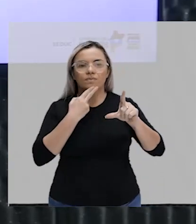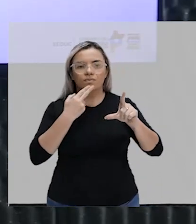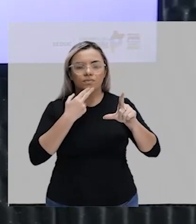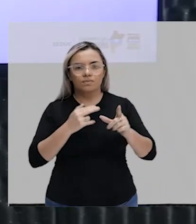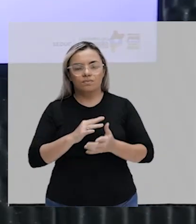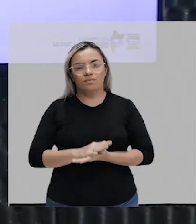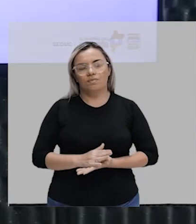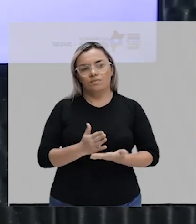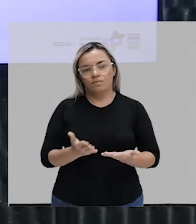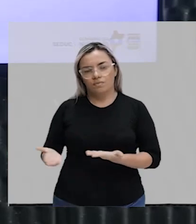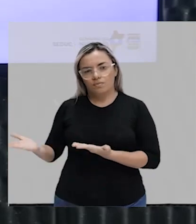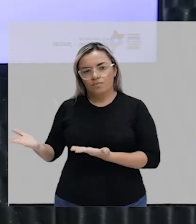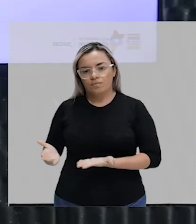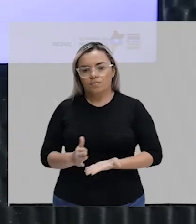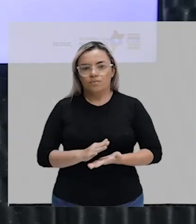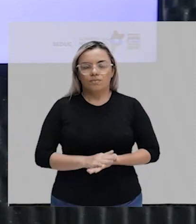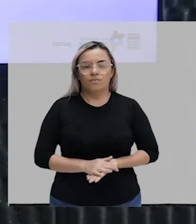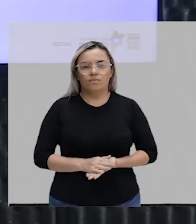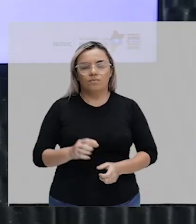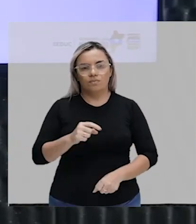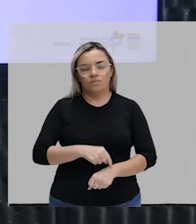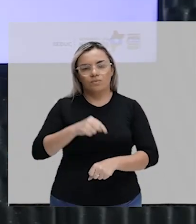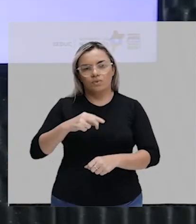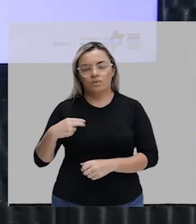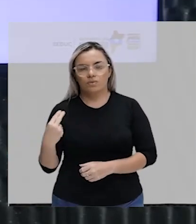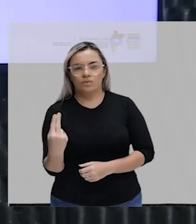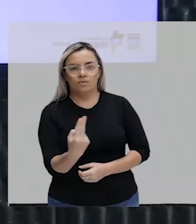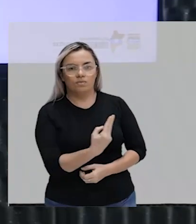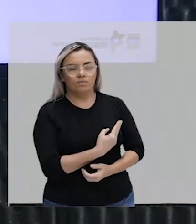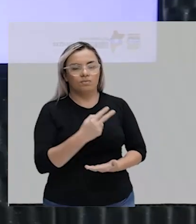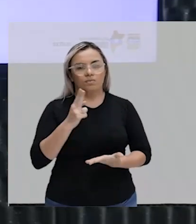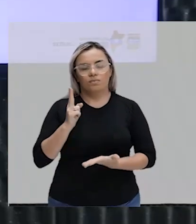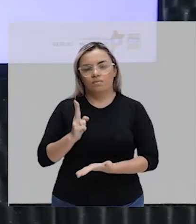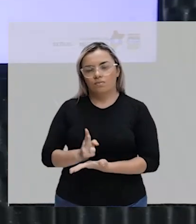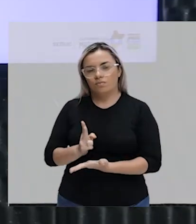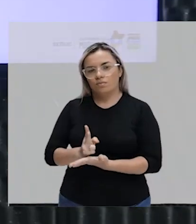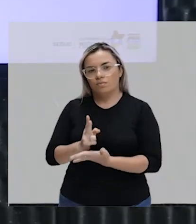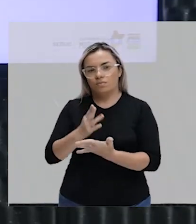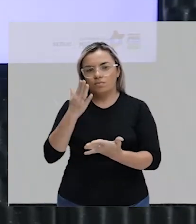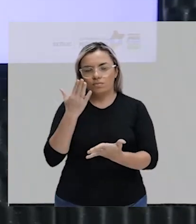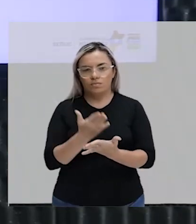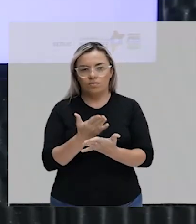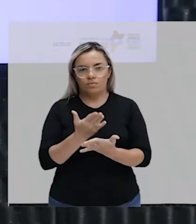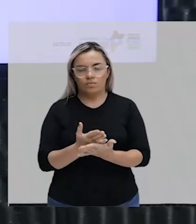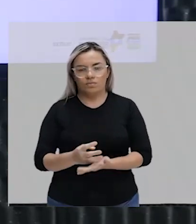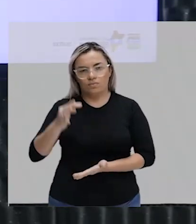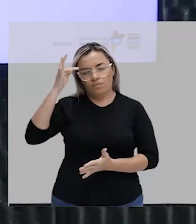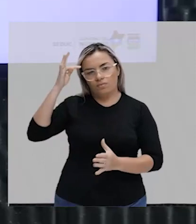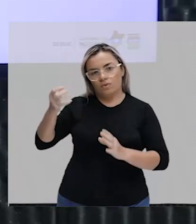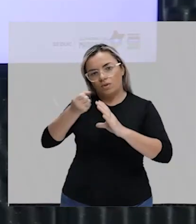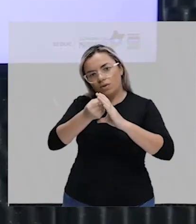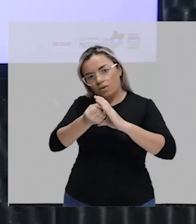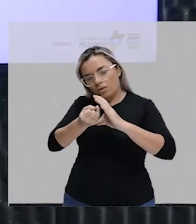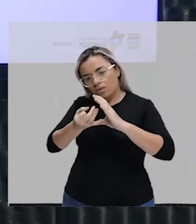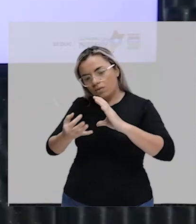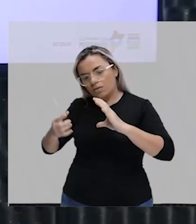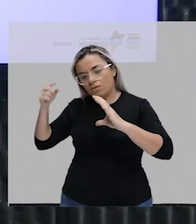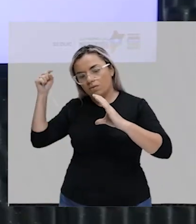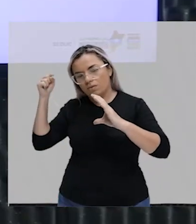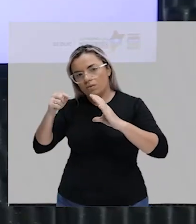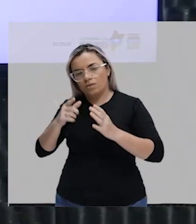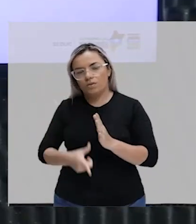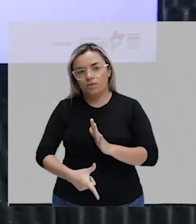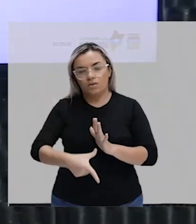e, para esta aula deste momento, nós estaremos dando continuidade ao estudo sobre teoria de conjuntos. Em